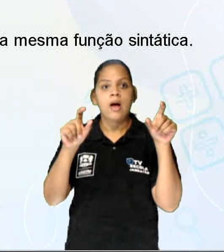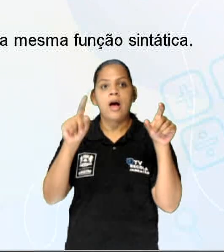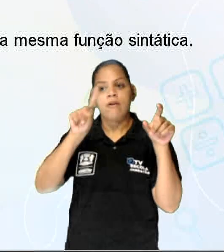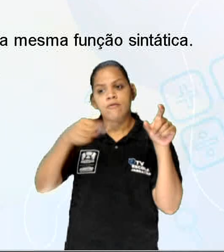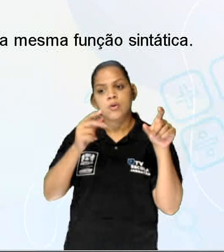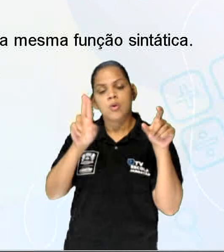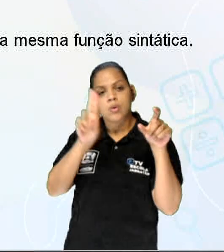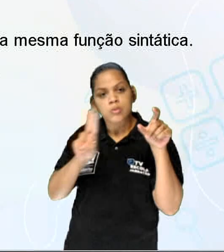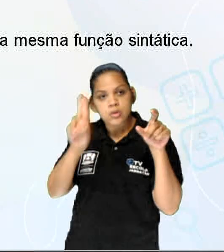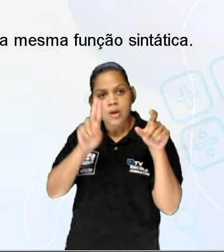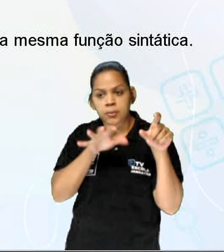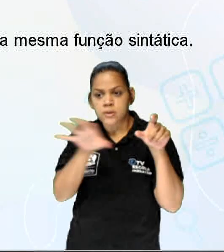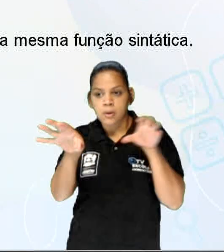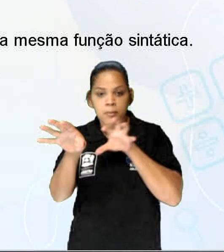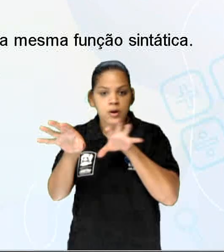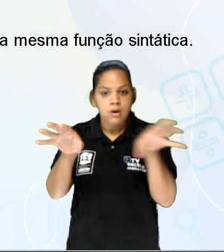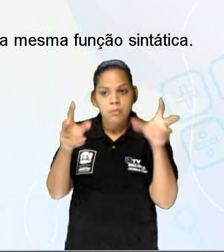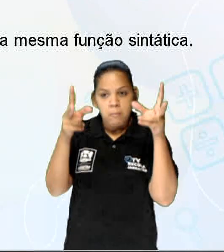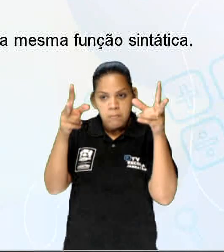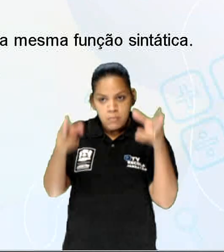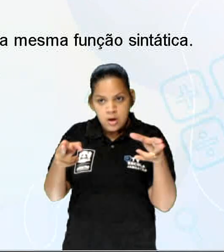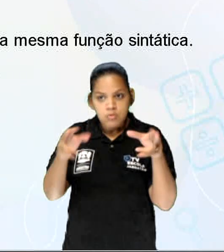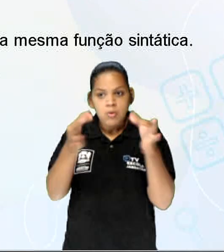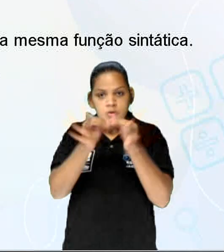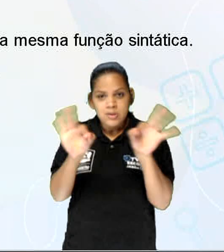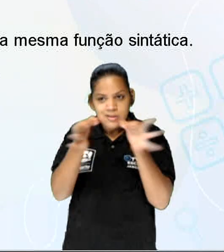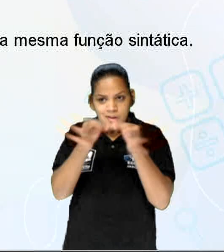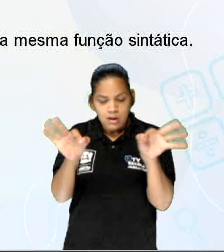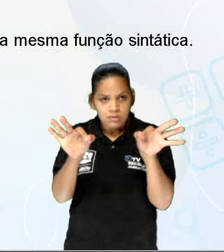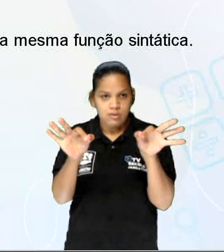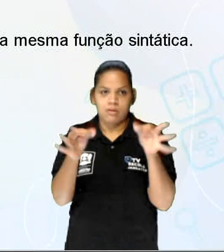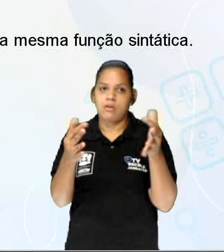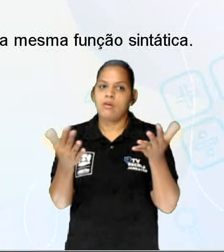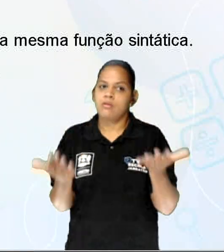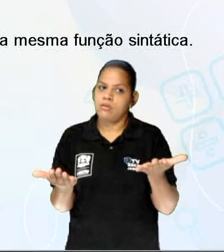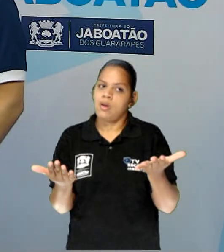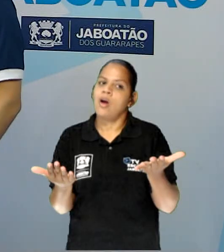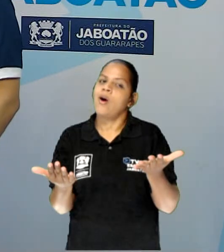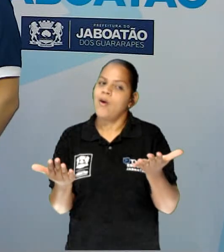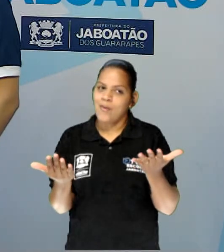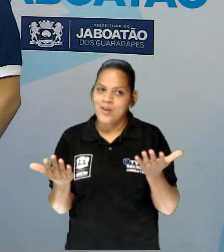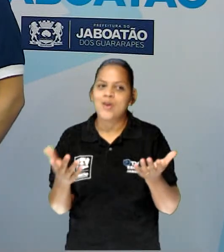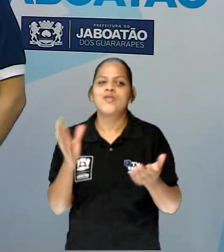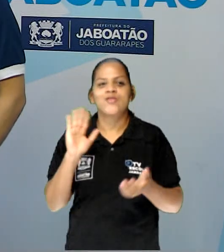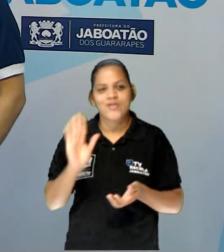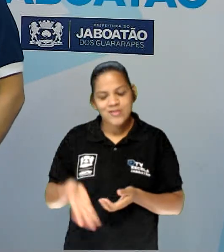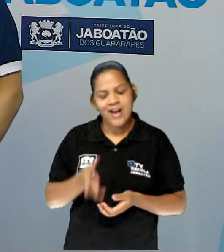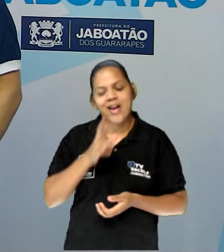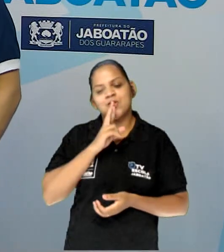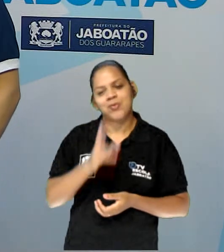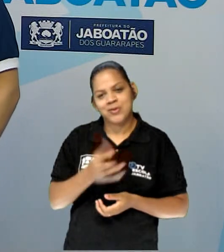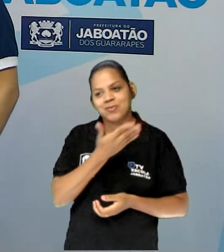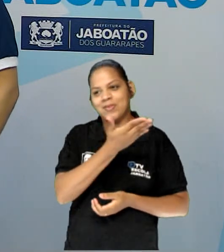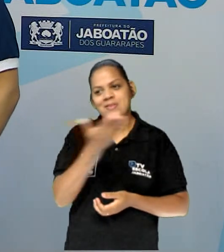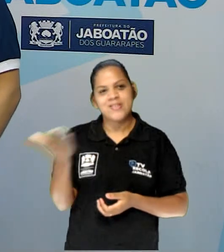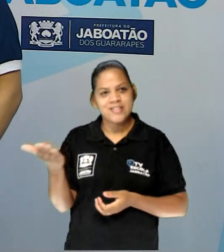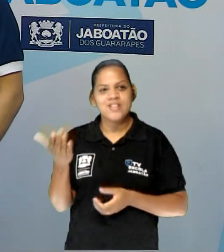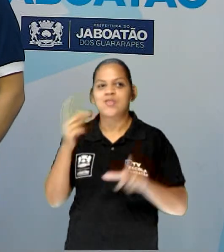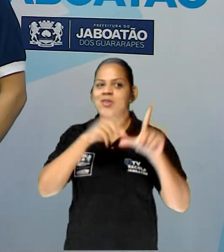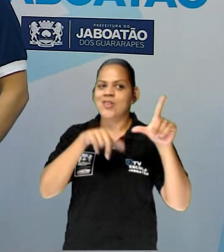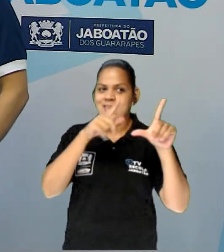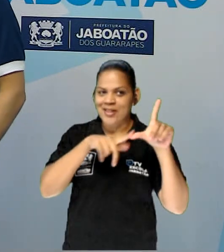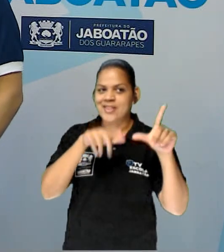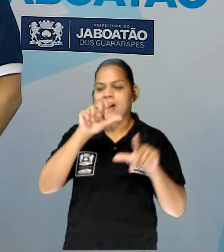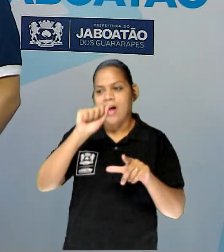Bem, aí eu já acabei dando a resposta, né, pessoal? Quando eu comentei o uso lá no primeiro par de versos, a gente já